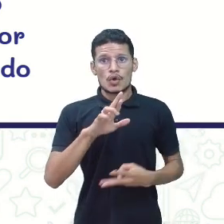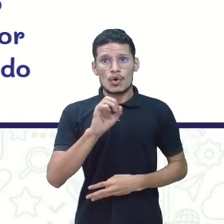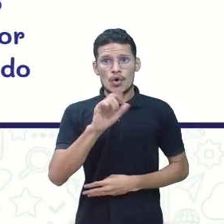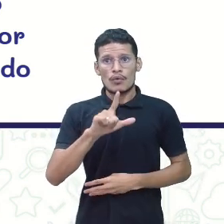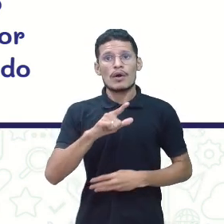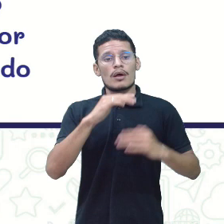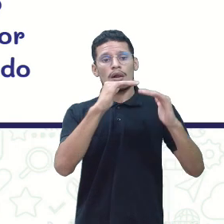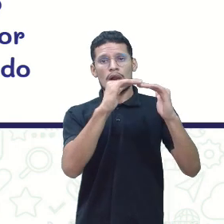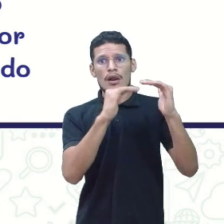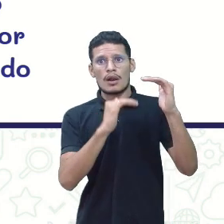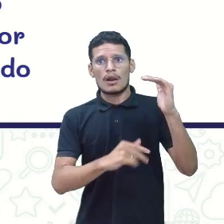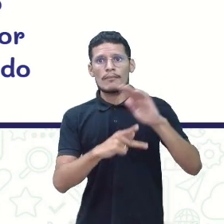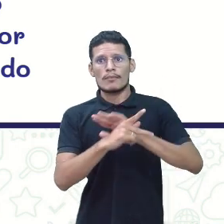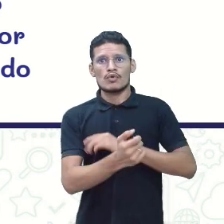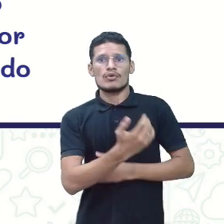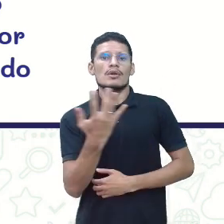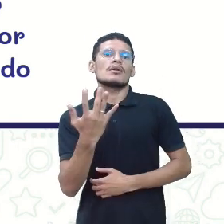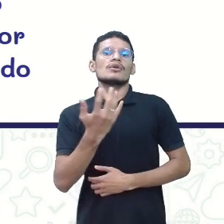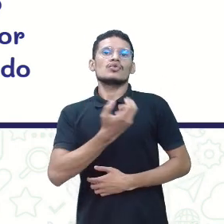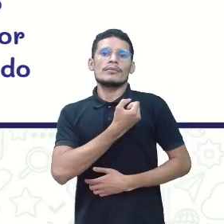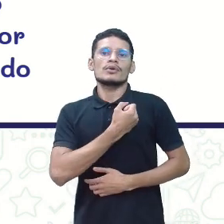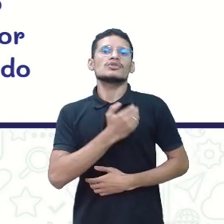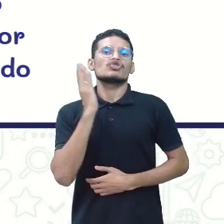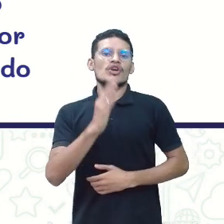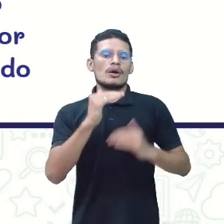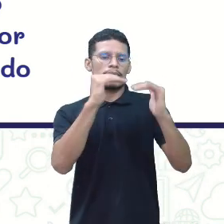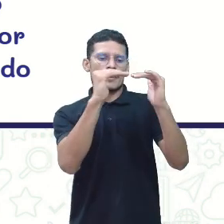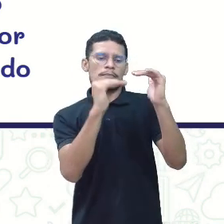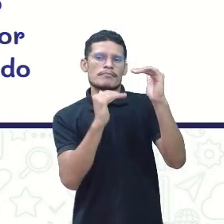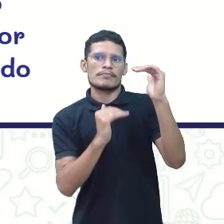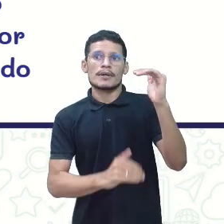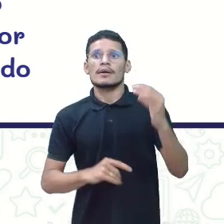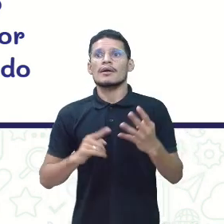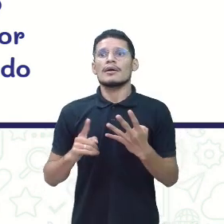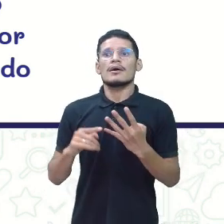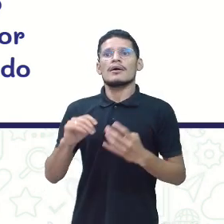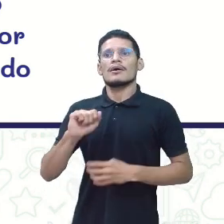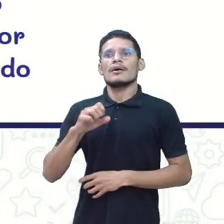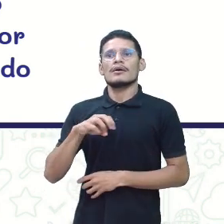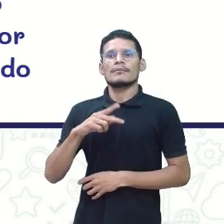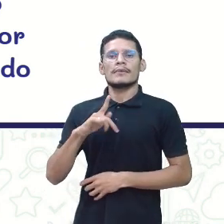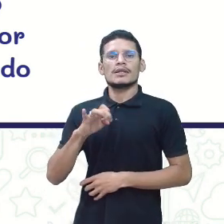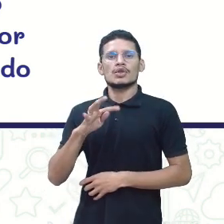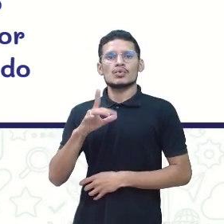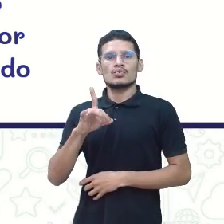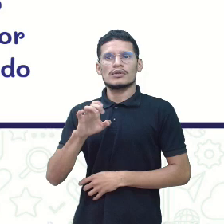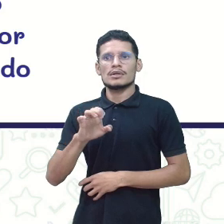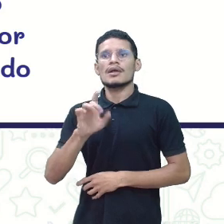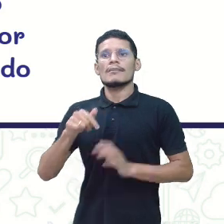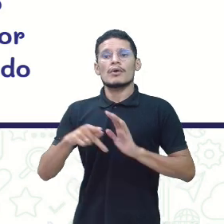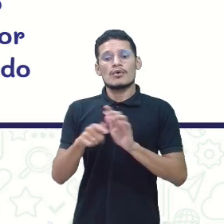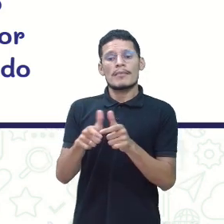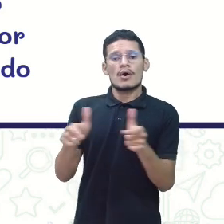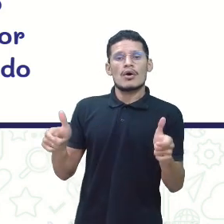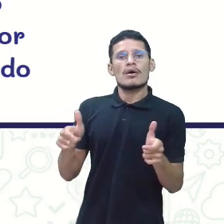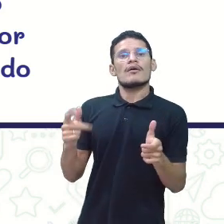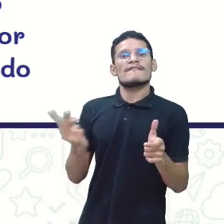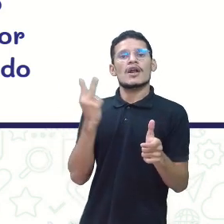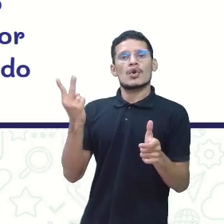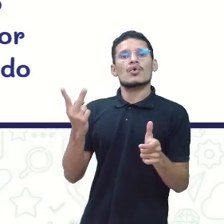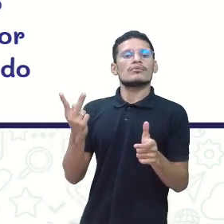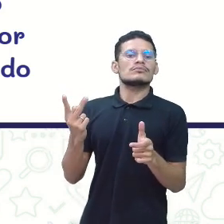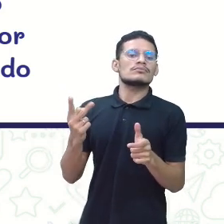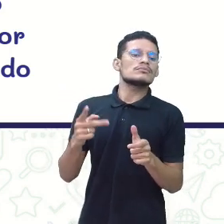elementos numéricos, colocados em ordem. E a amplitude é a subtração entre o maior valor e o menor valor